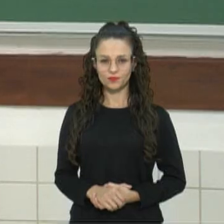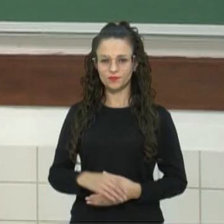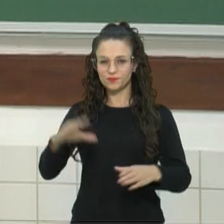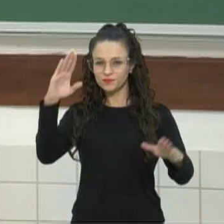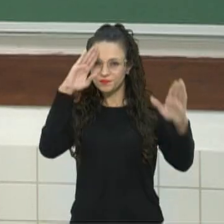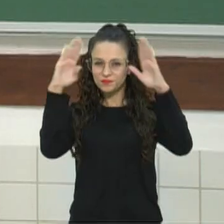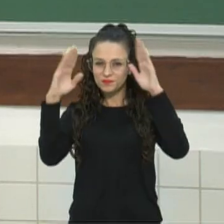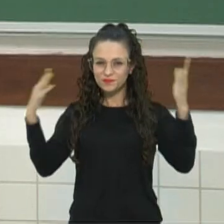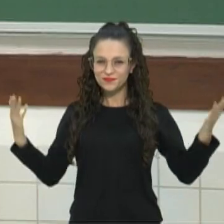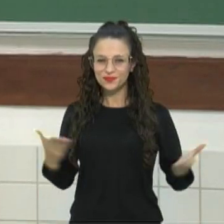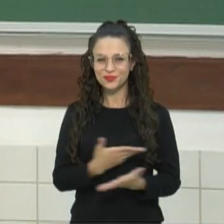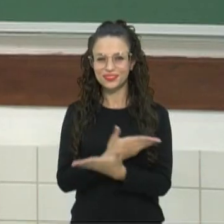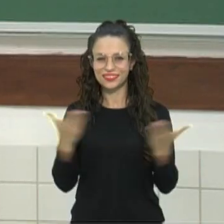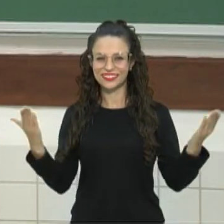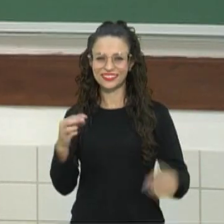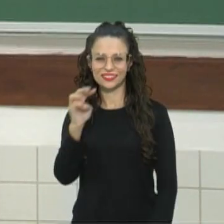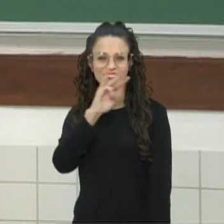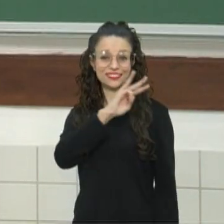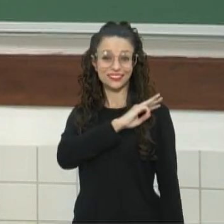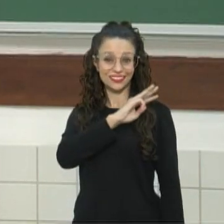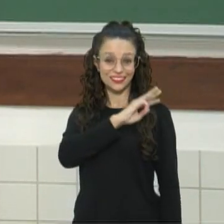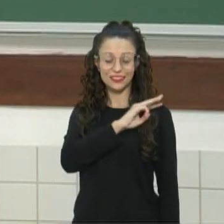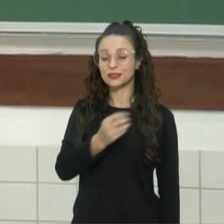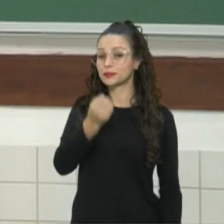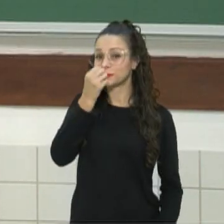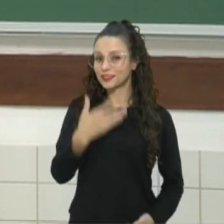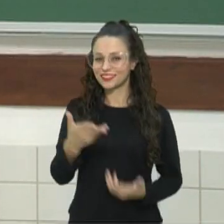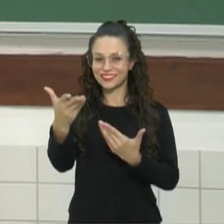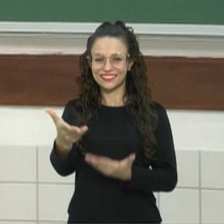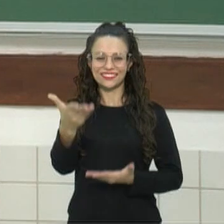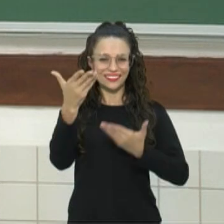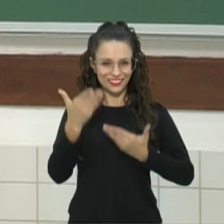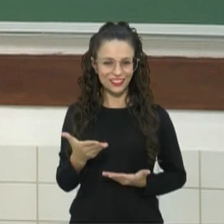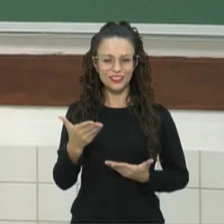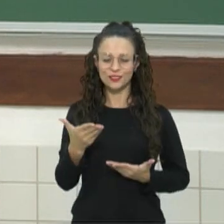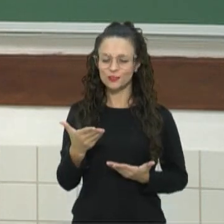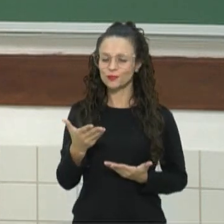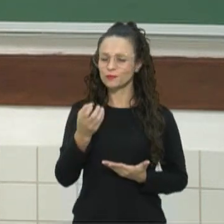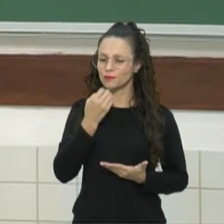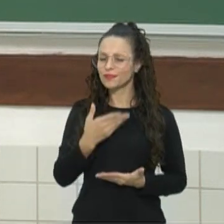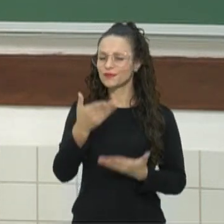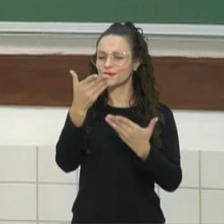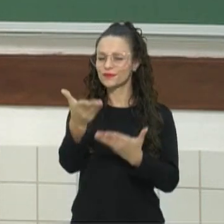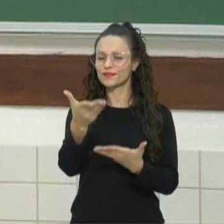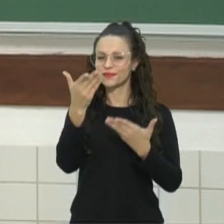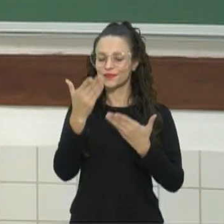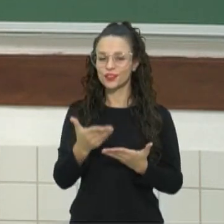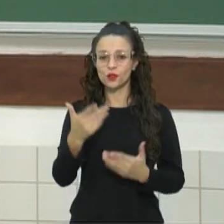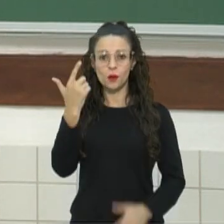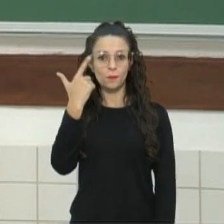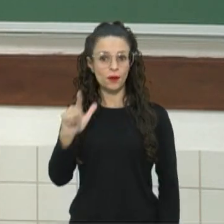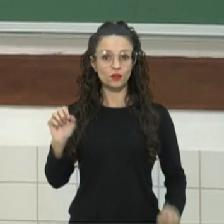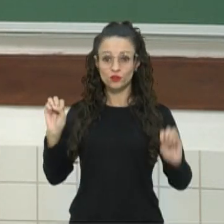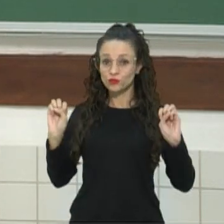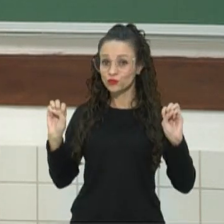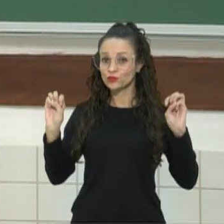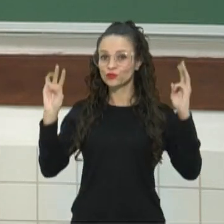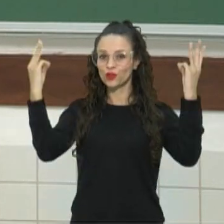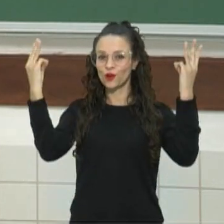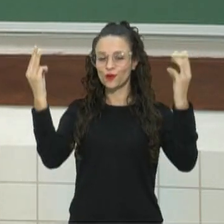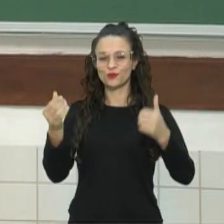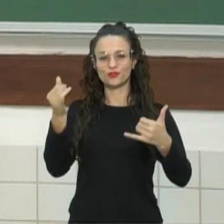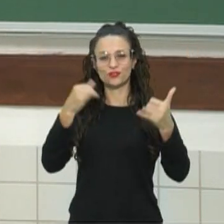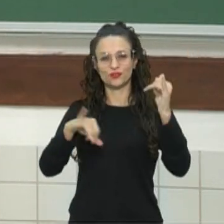Salve, salve, galera da terceira série! Sejam muito bem-vindos e bem-vindas para mais esse show